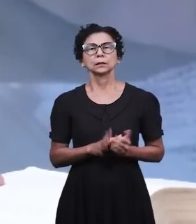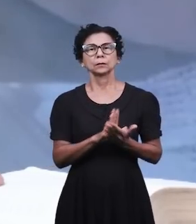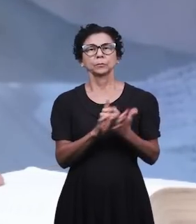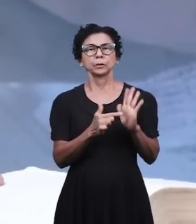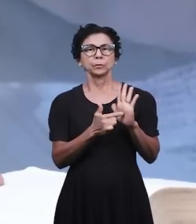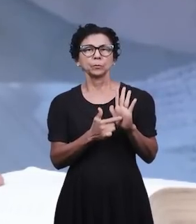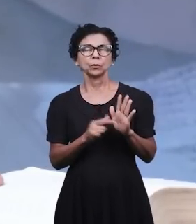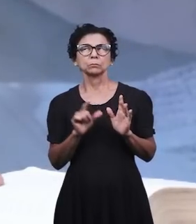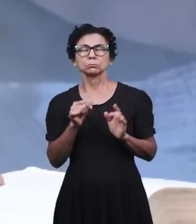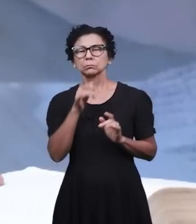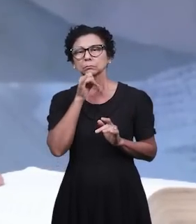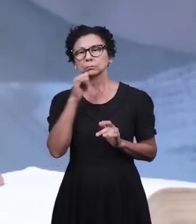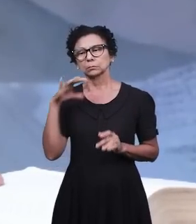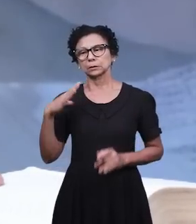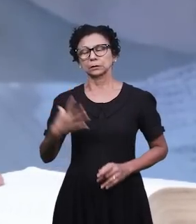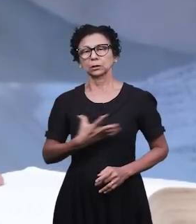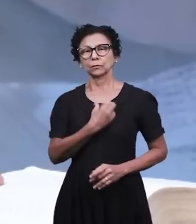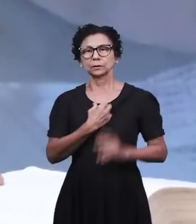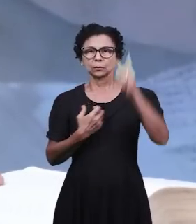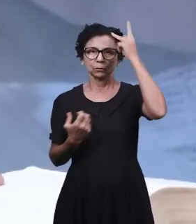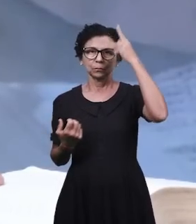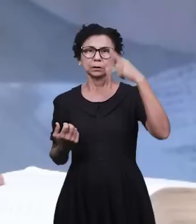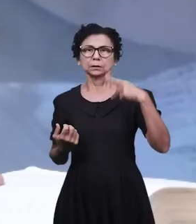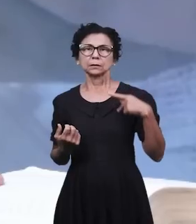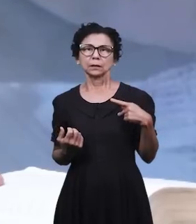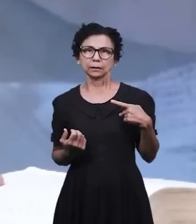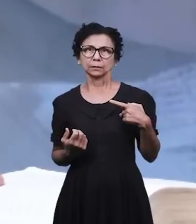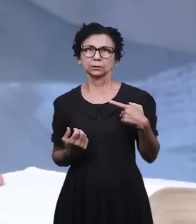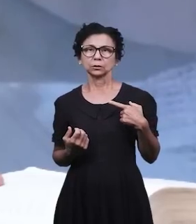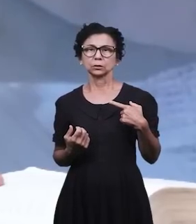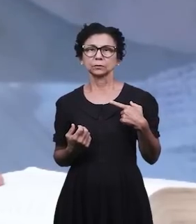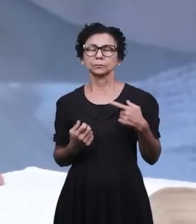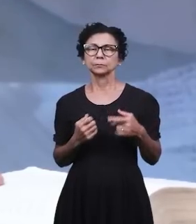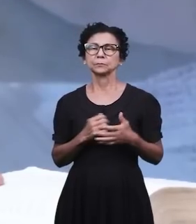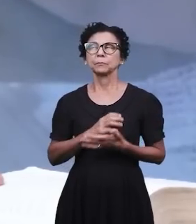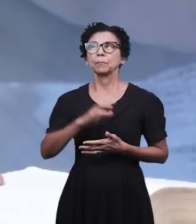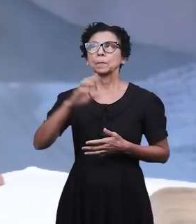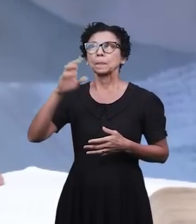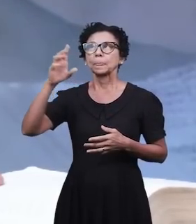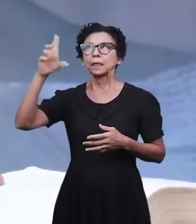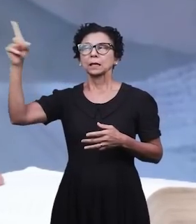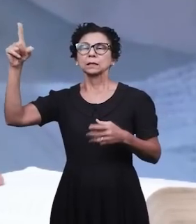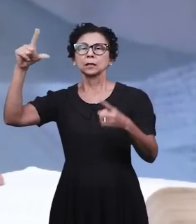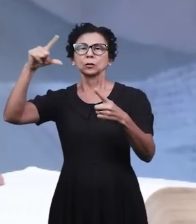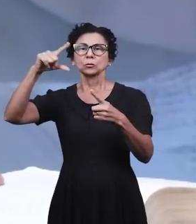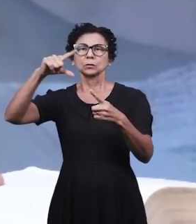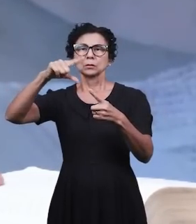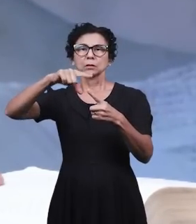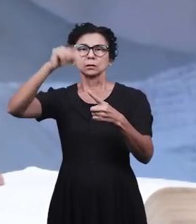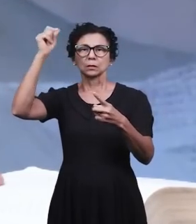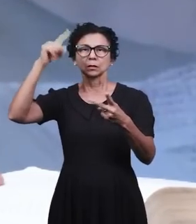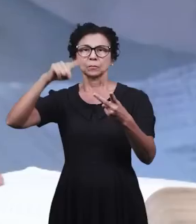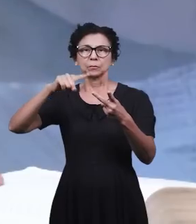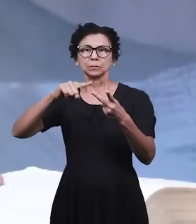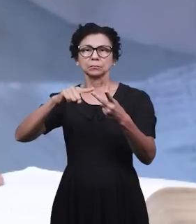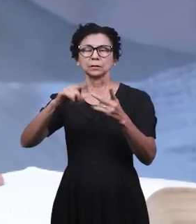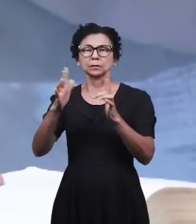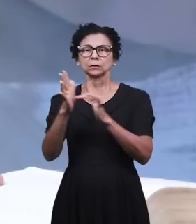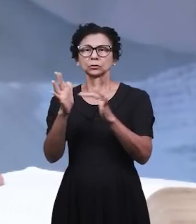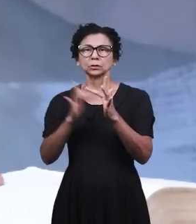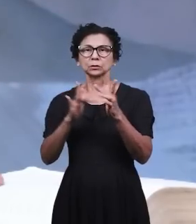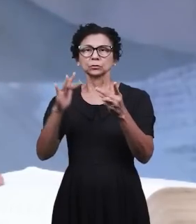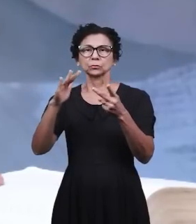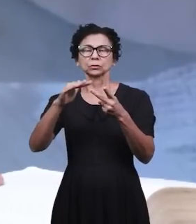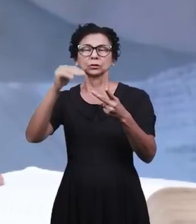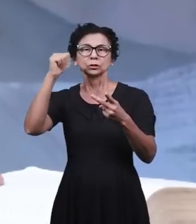a salvação do homem. Deus elege, Jesus chama e o Espírito Santo conduz